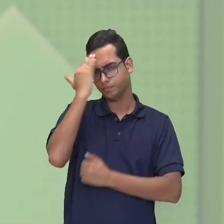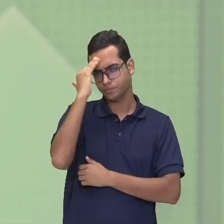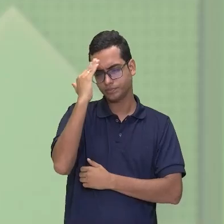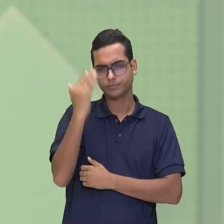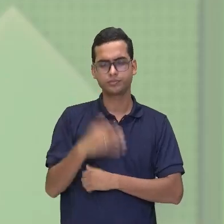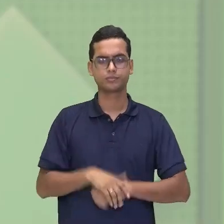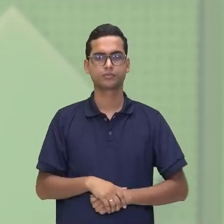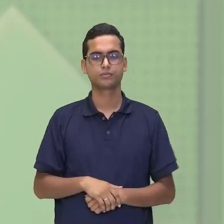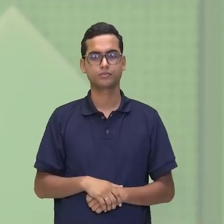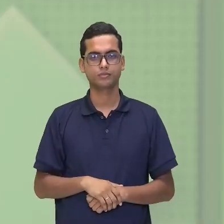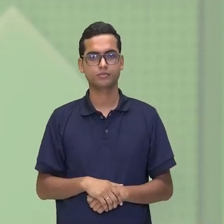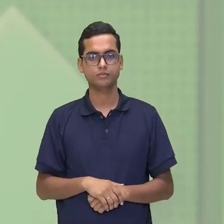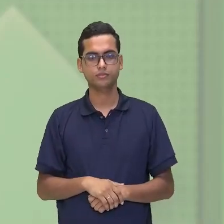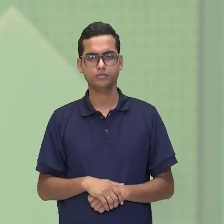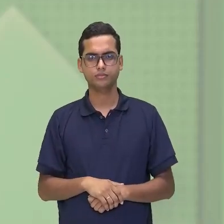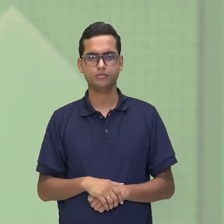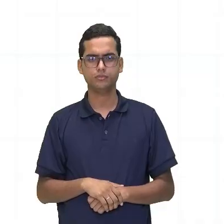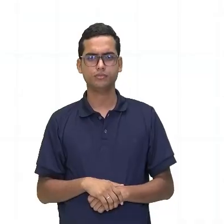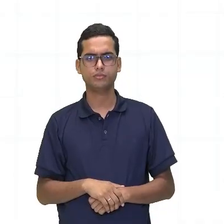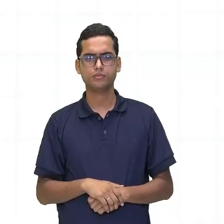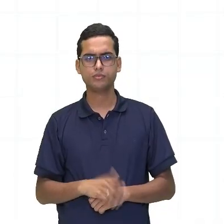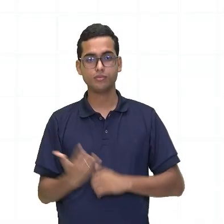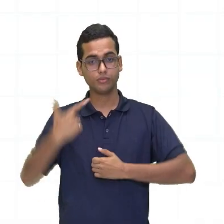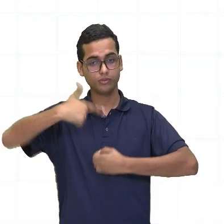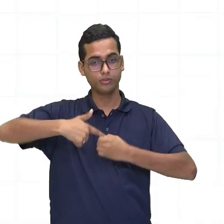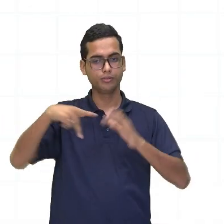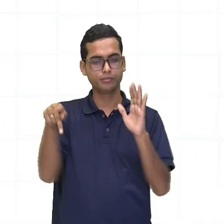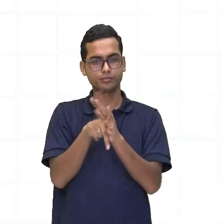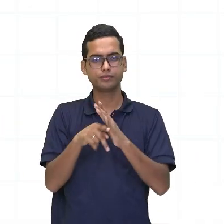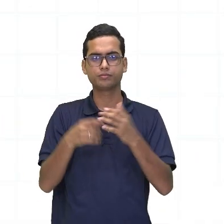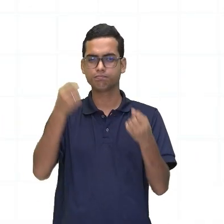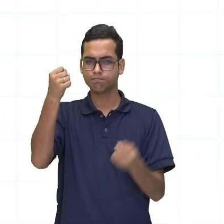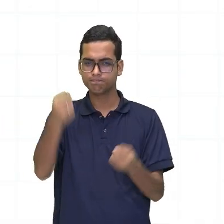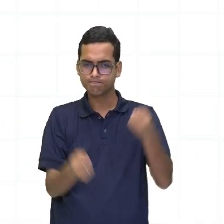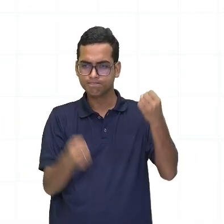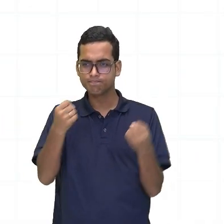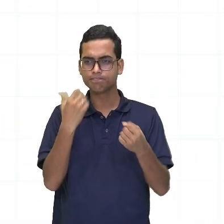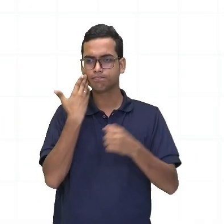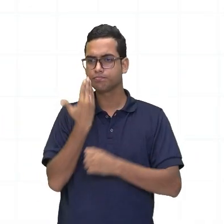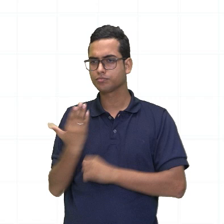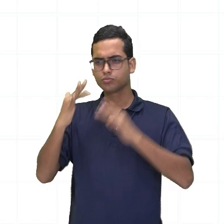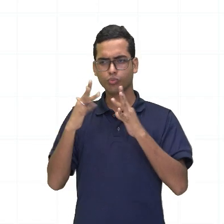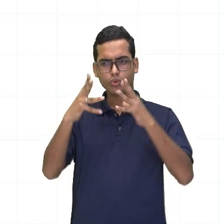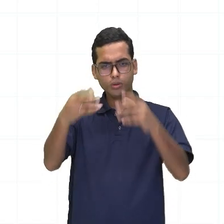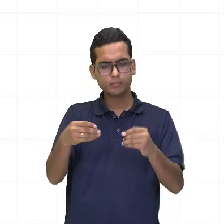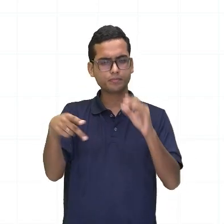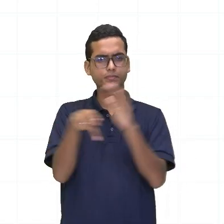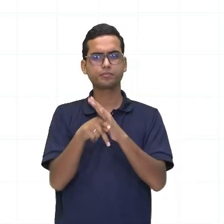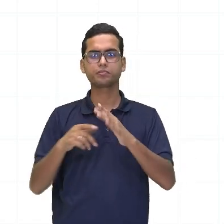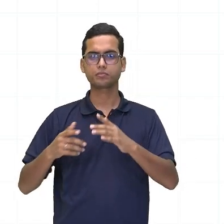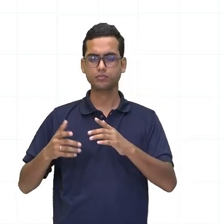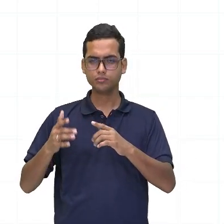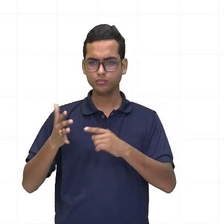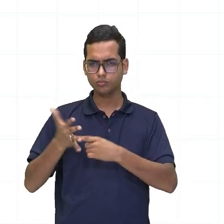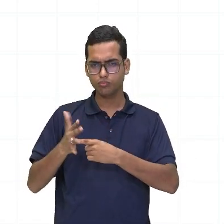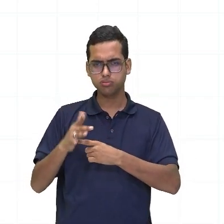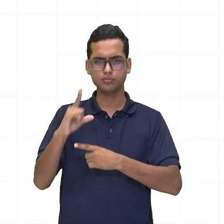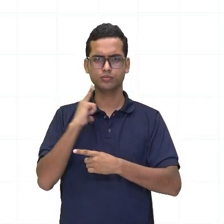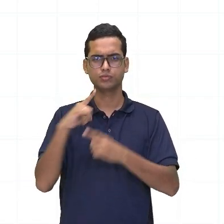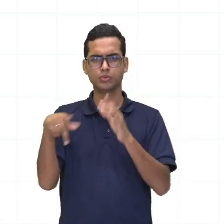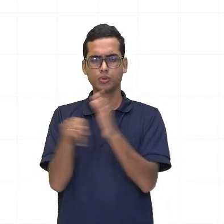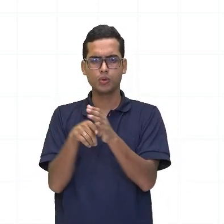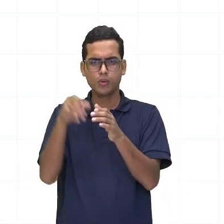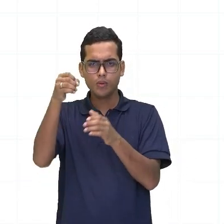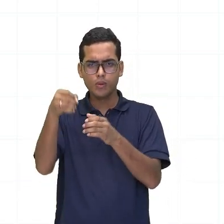combustível nesses carros, né? Vamos observar. Todo motor possui cilindros, tá? O que você está vendo aí